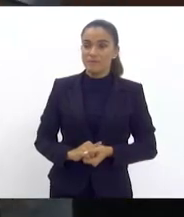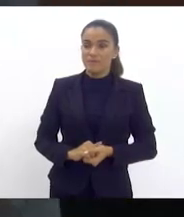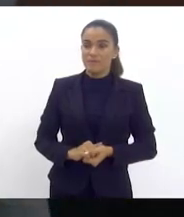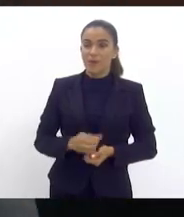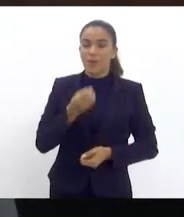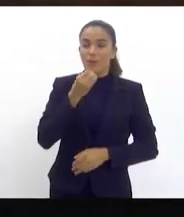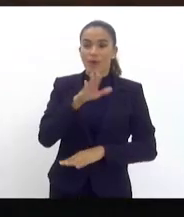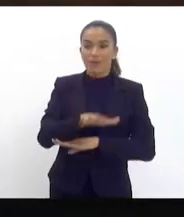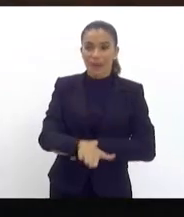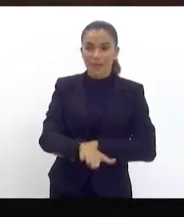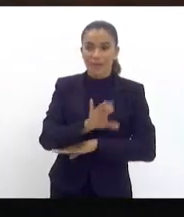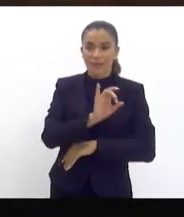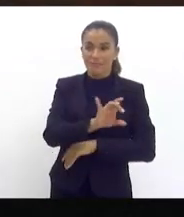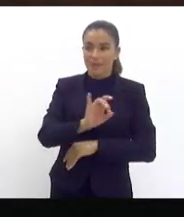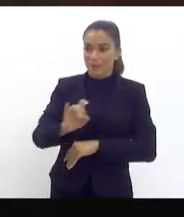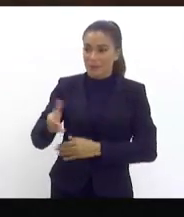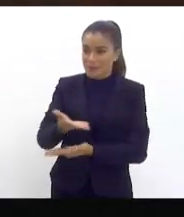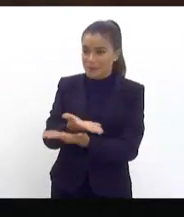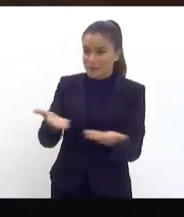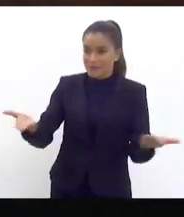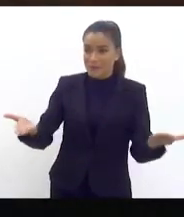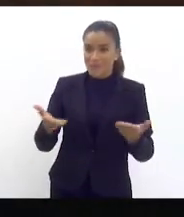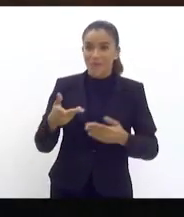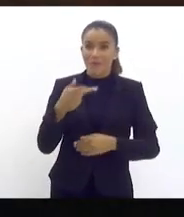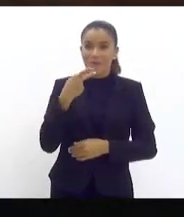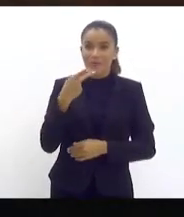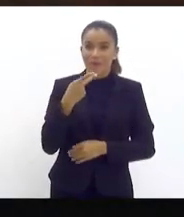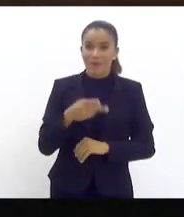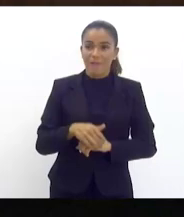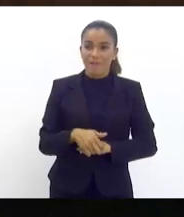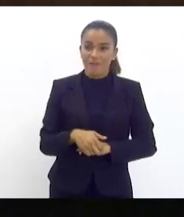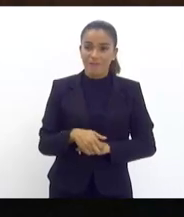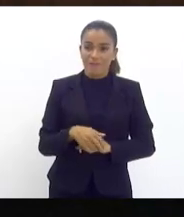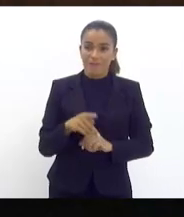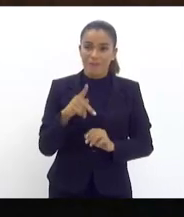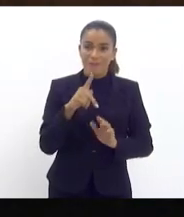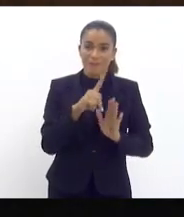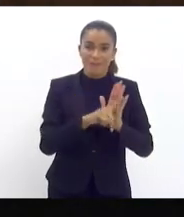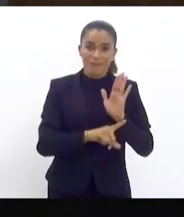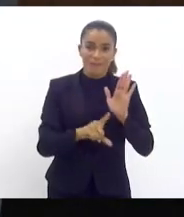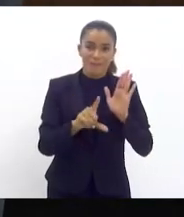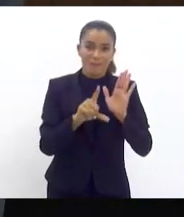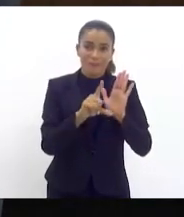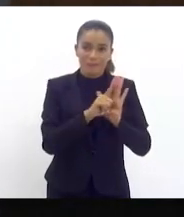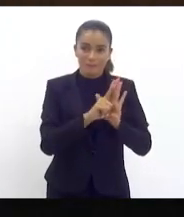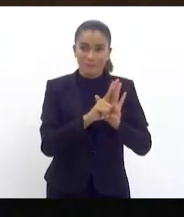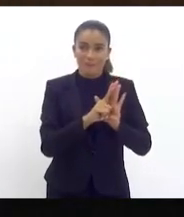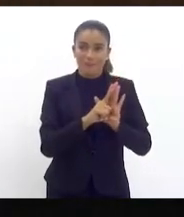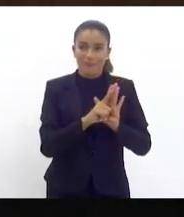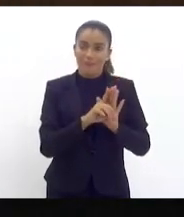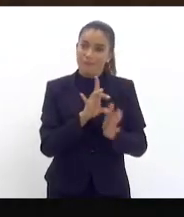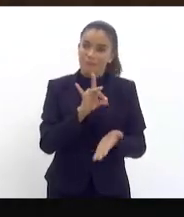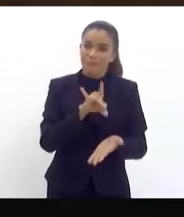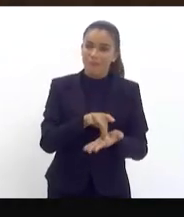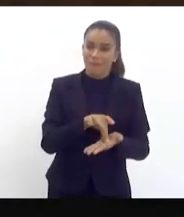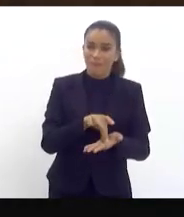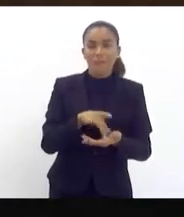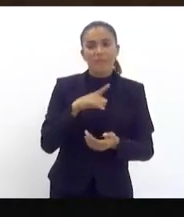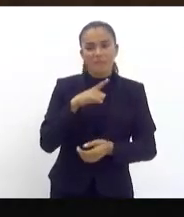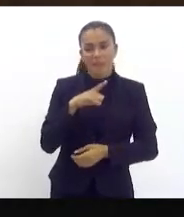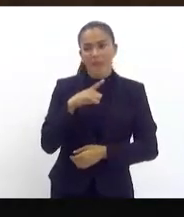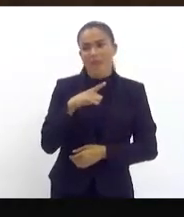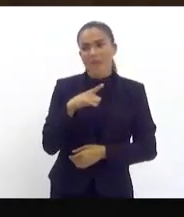Boa tarde para todos. Queria falar que o projeto, ele realmente deve um